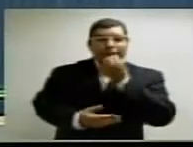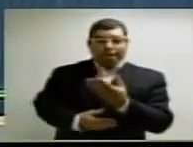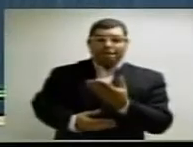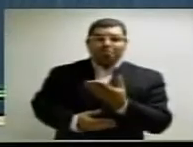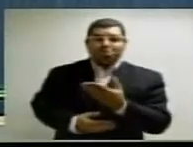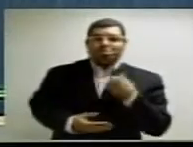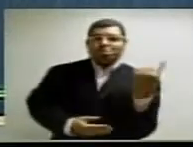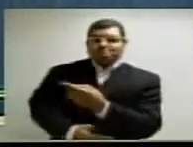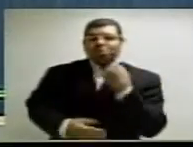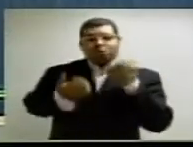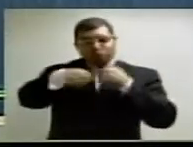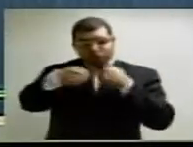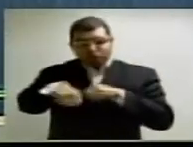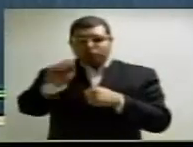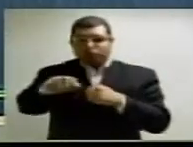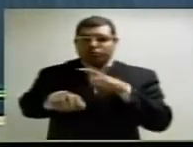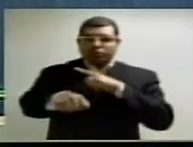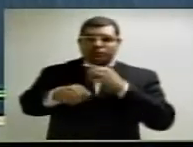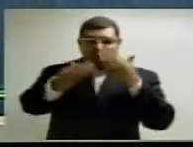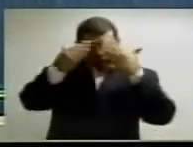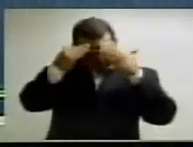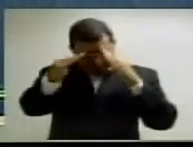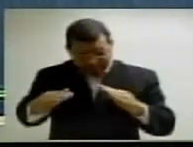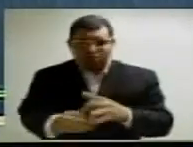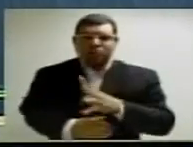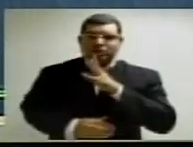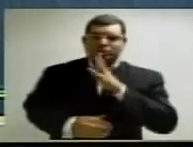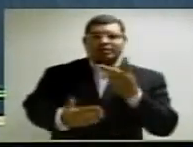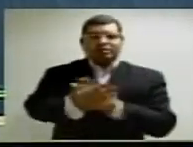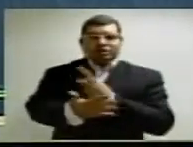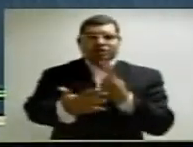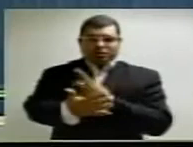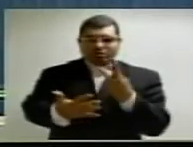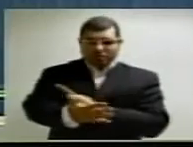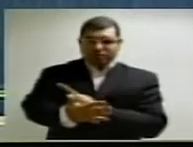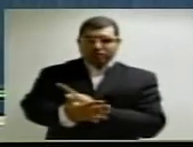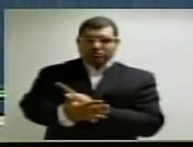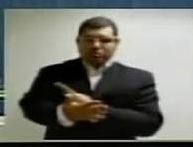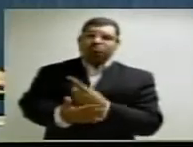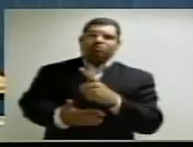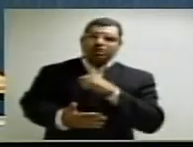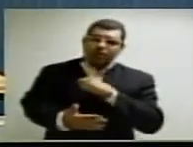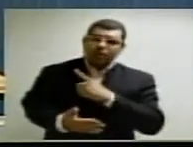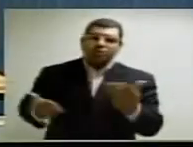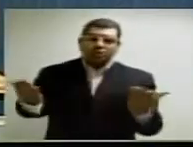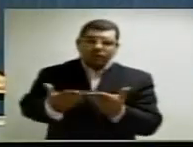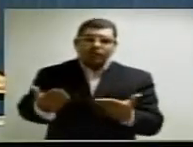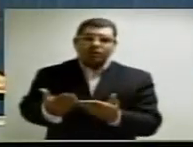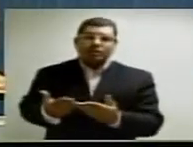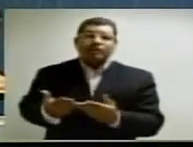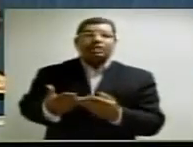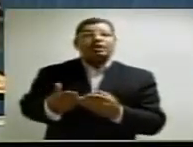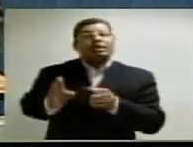Portanto, nós precisamos ter a humildade de reconhecer o erro do caminho que traçamos até agora